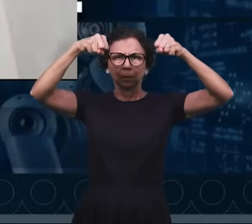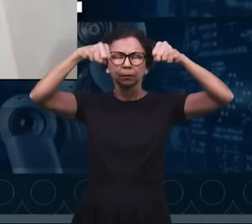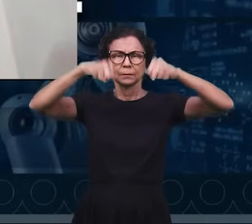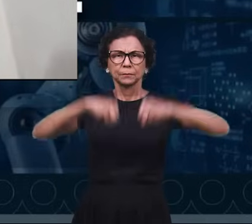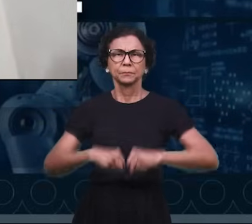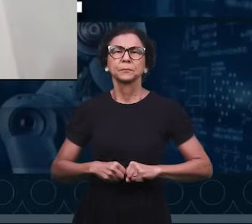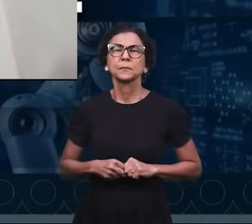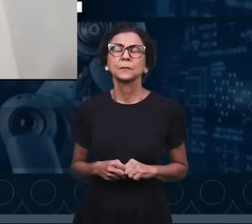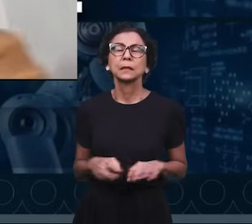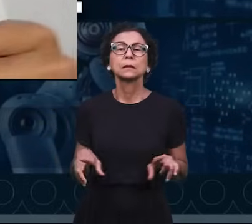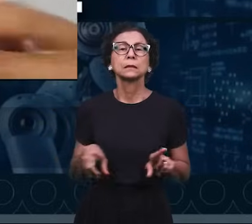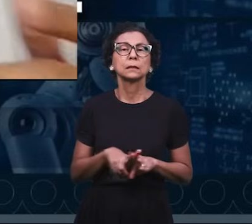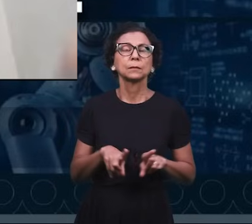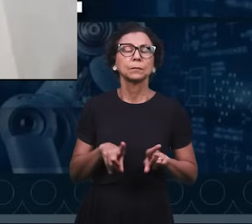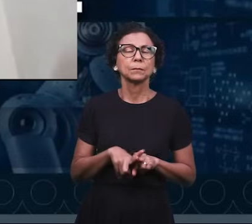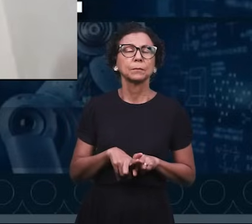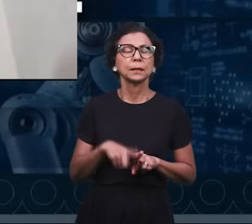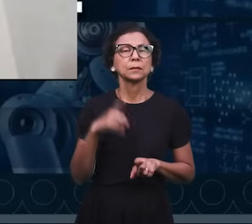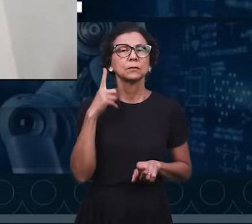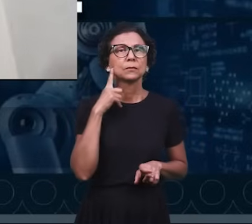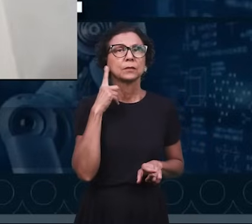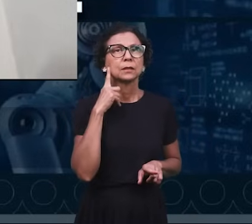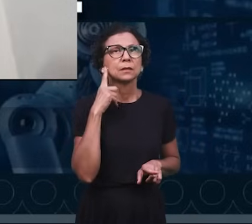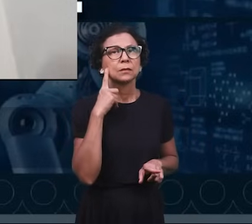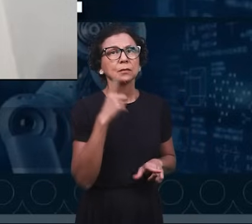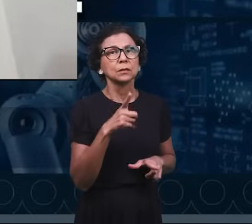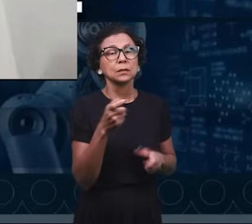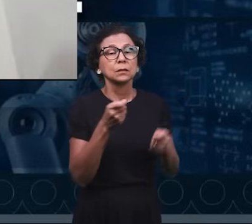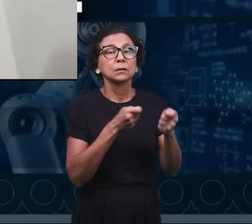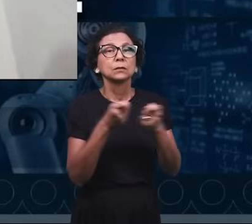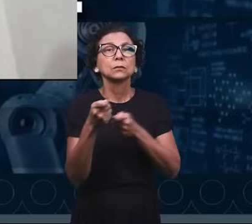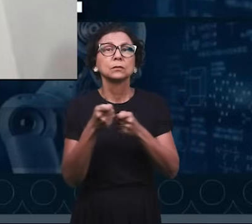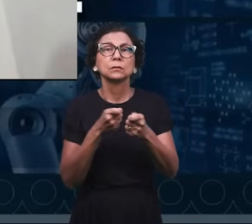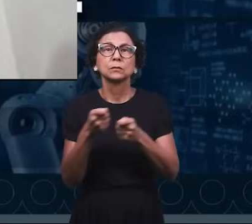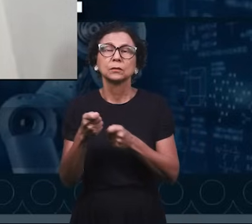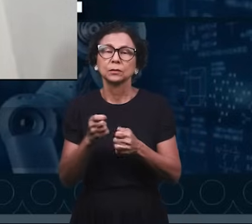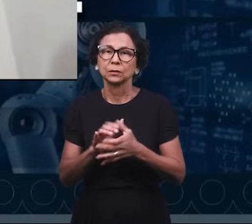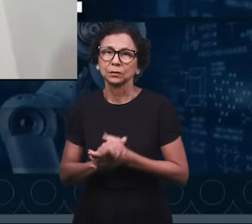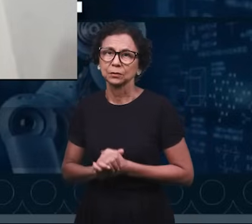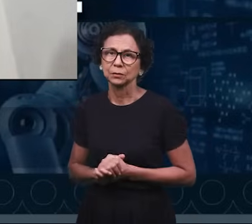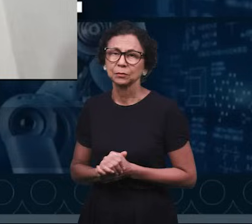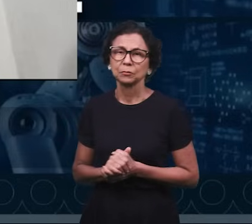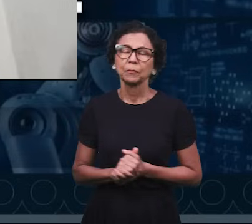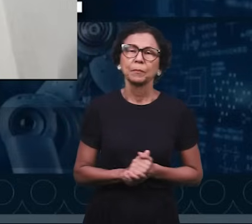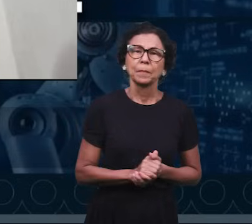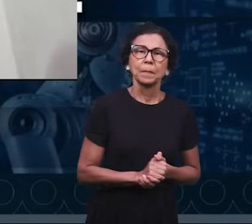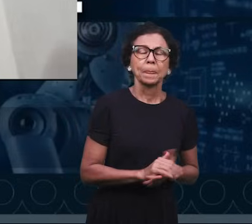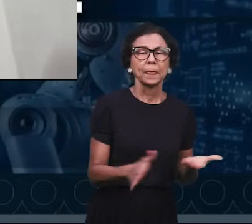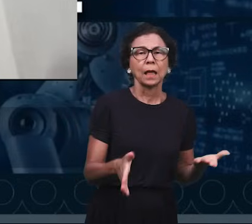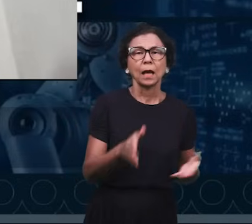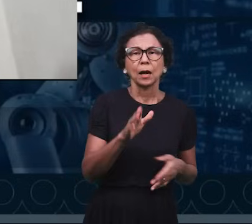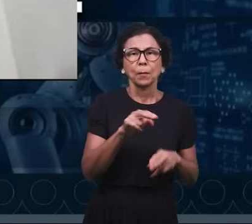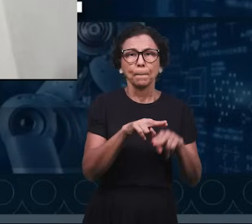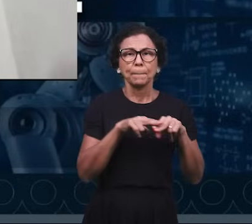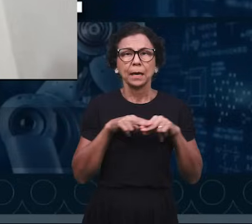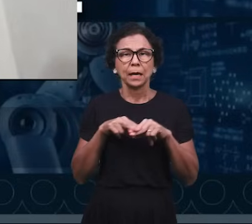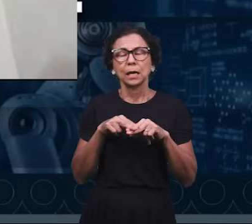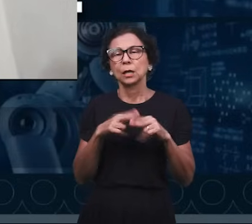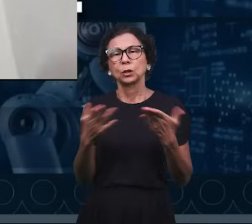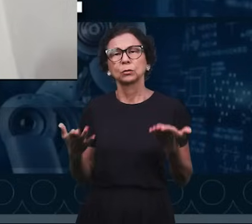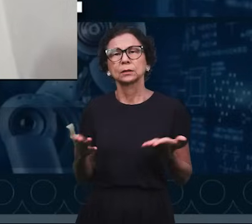problemas. E podemos citar também a questão do gerenciamento dos recursos naturais, como